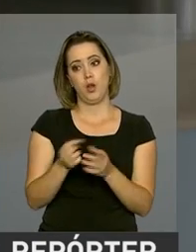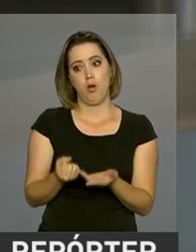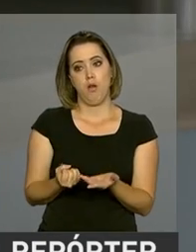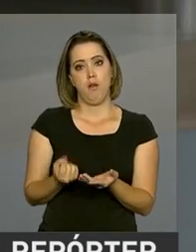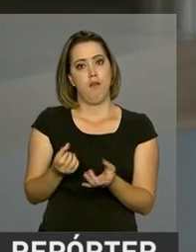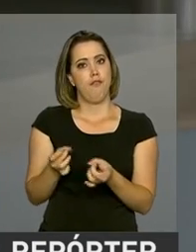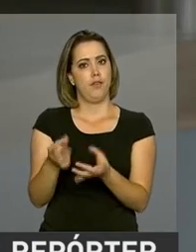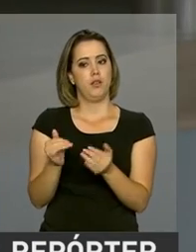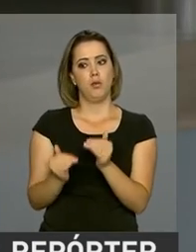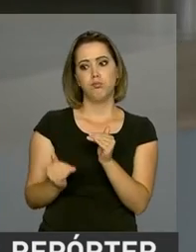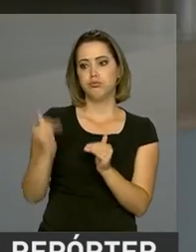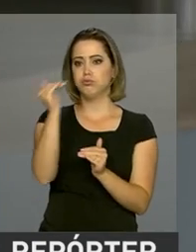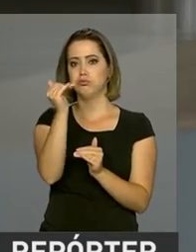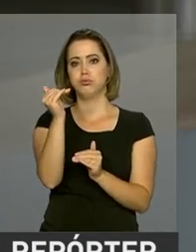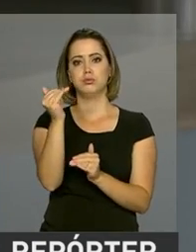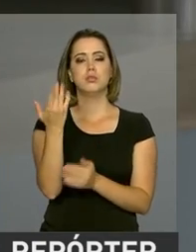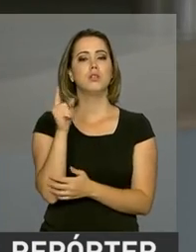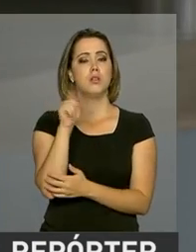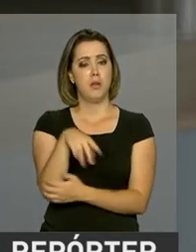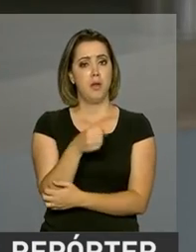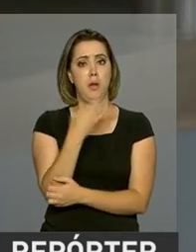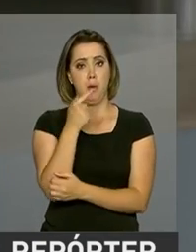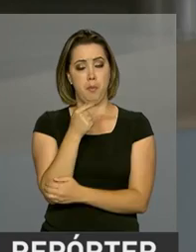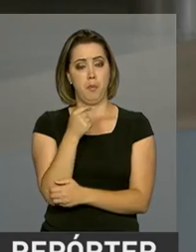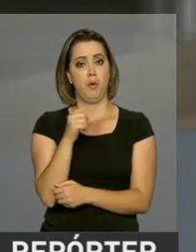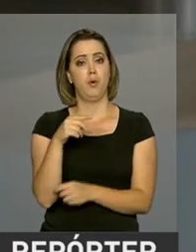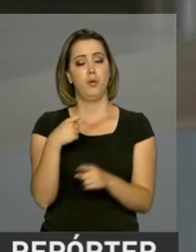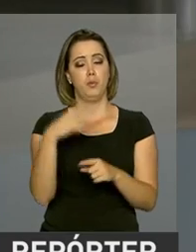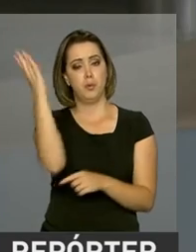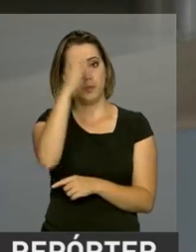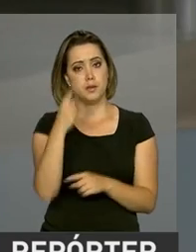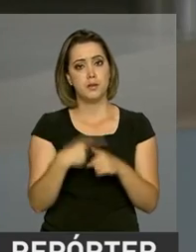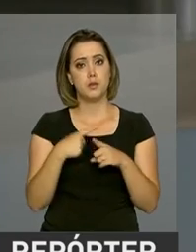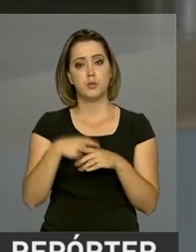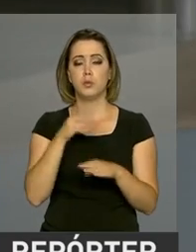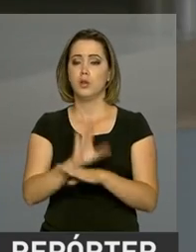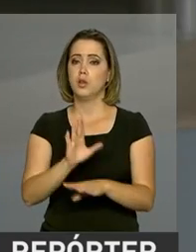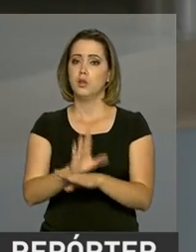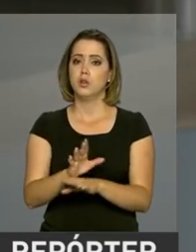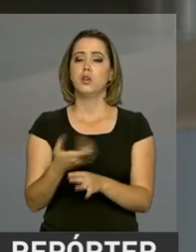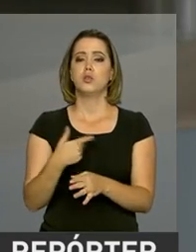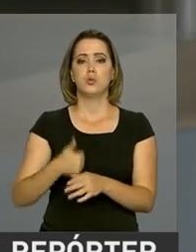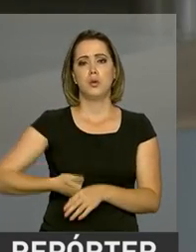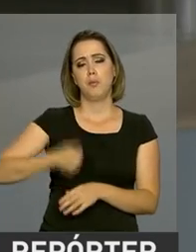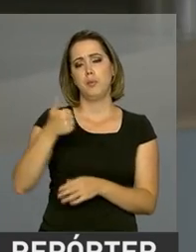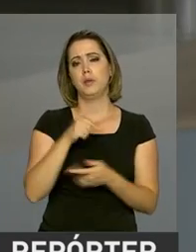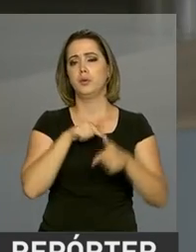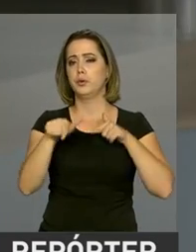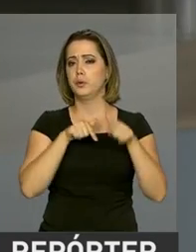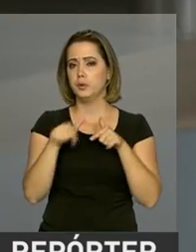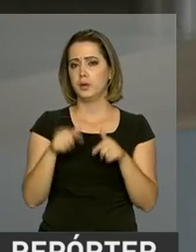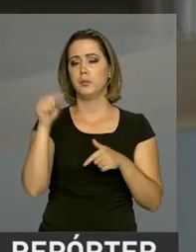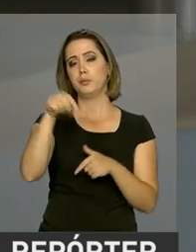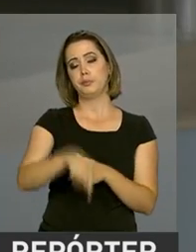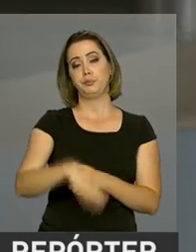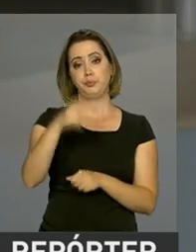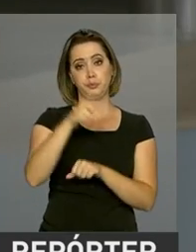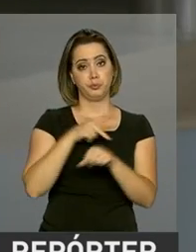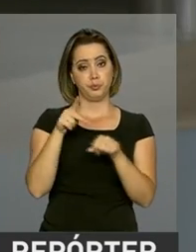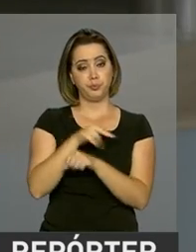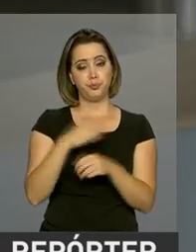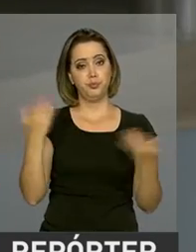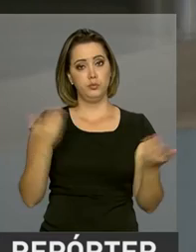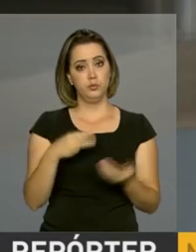positivo para o Brasil entre outros motivos porque preserva os empregos aqui no nosso país no mês de março o superavit chega a